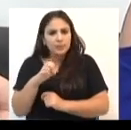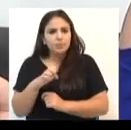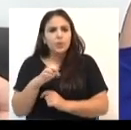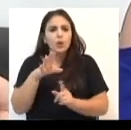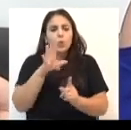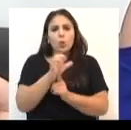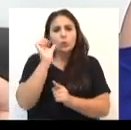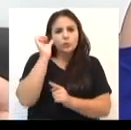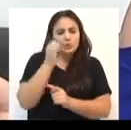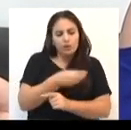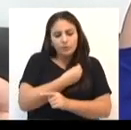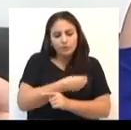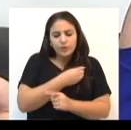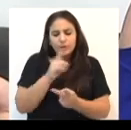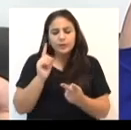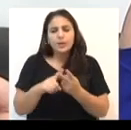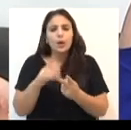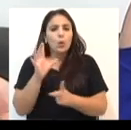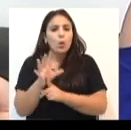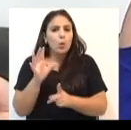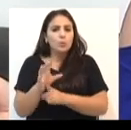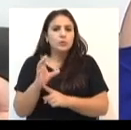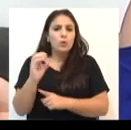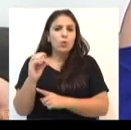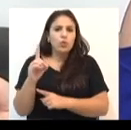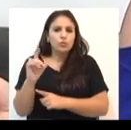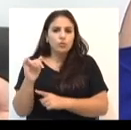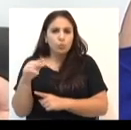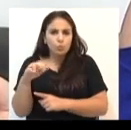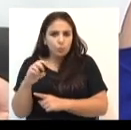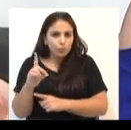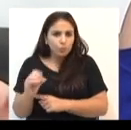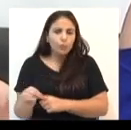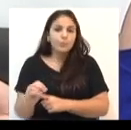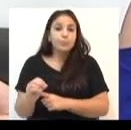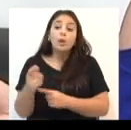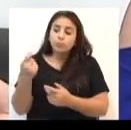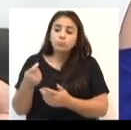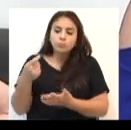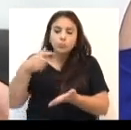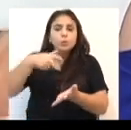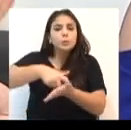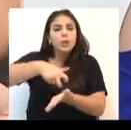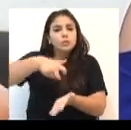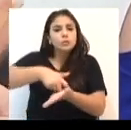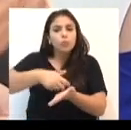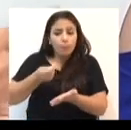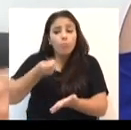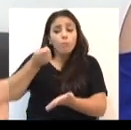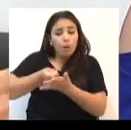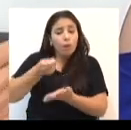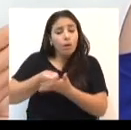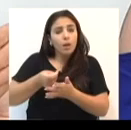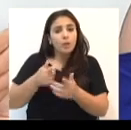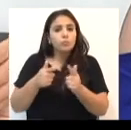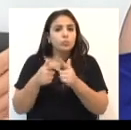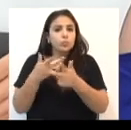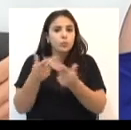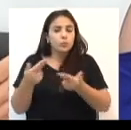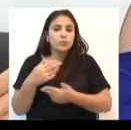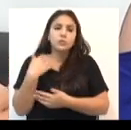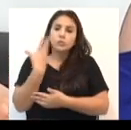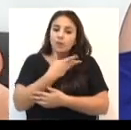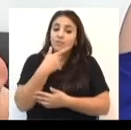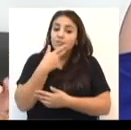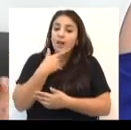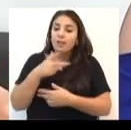contra a vida, de fato, têm que pagar por isso, e os nossos jovens pagam por isso, porque eles ficam detidos. A gente